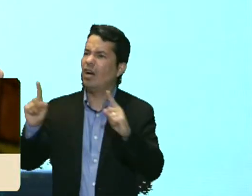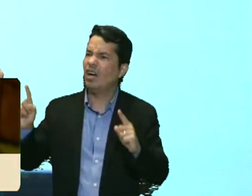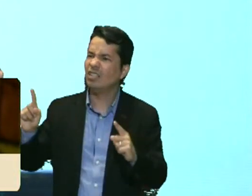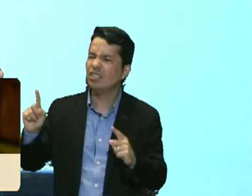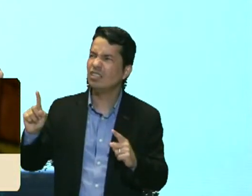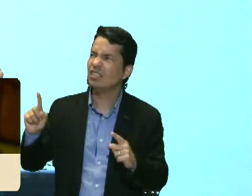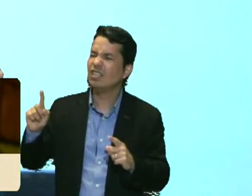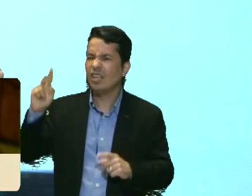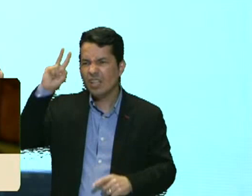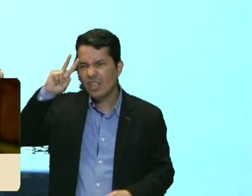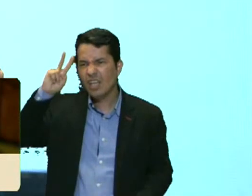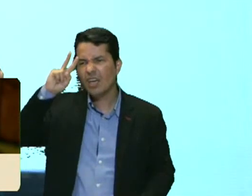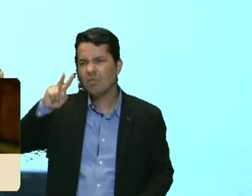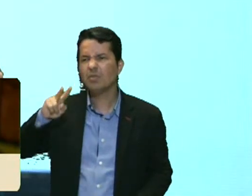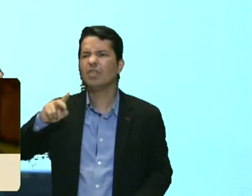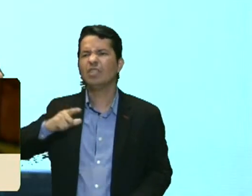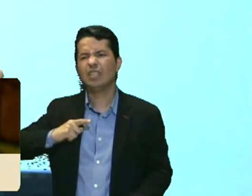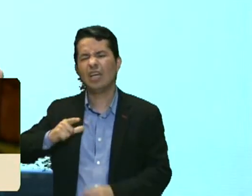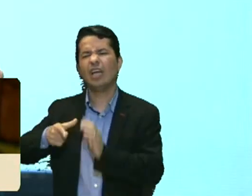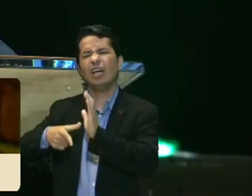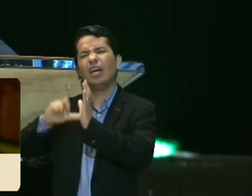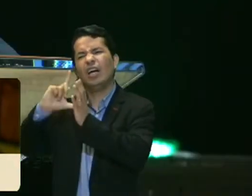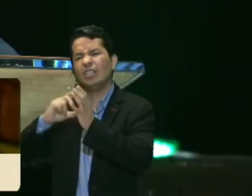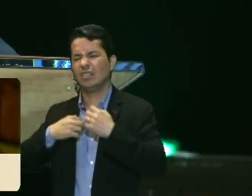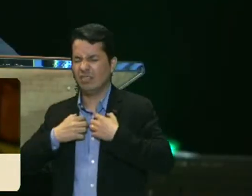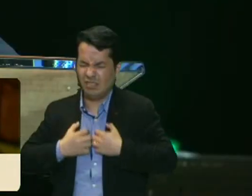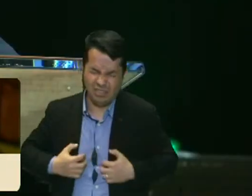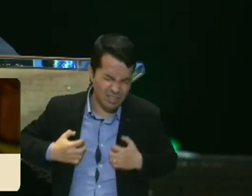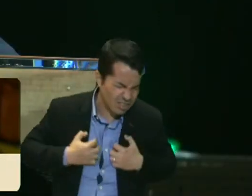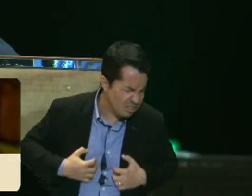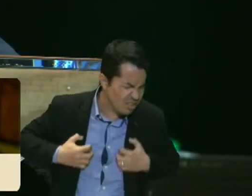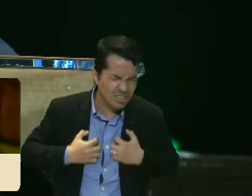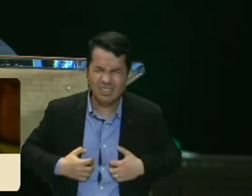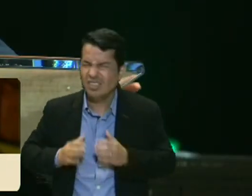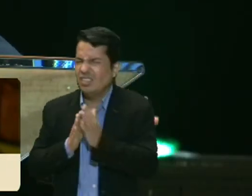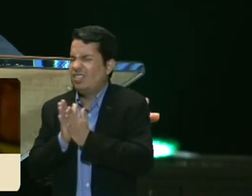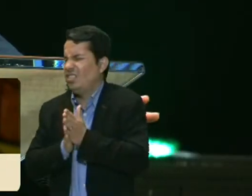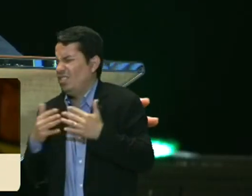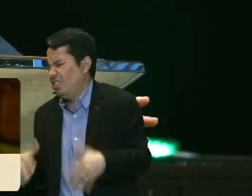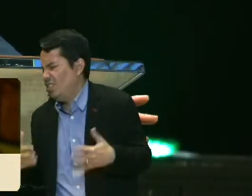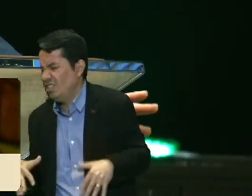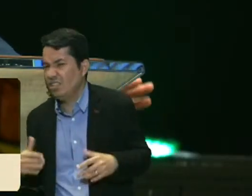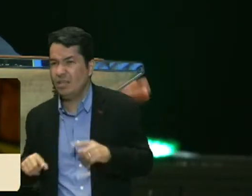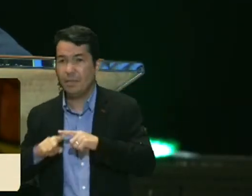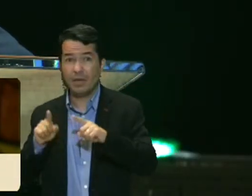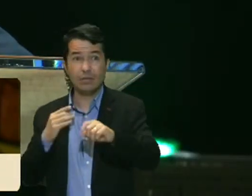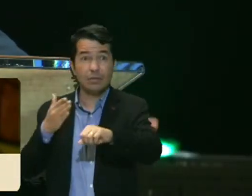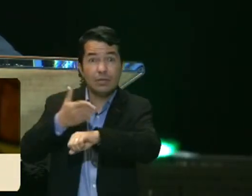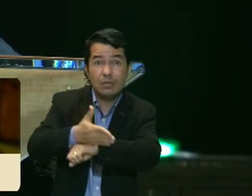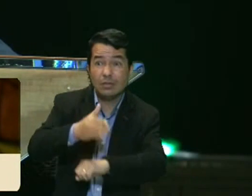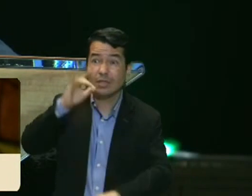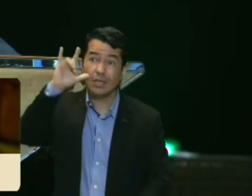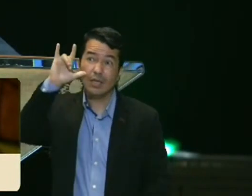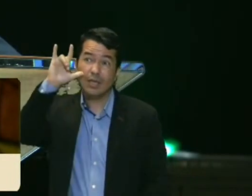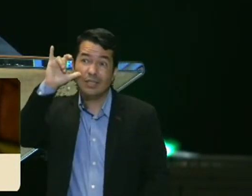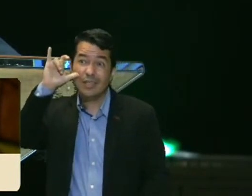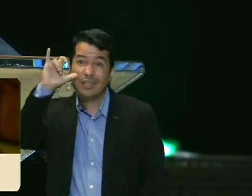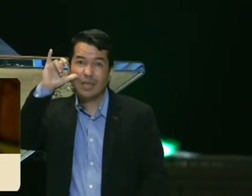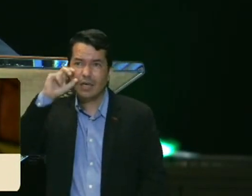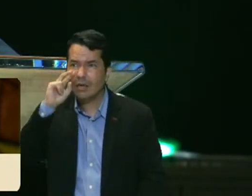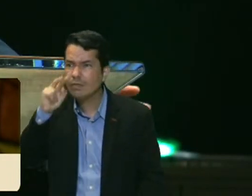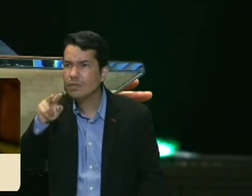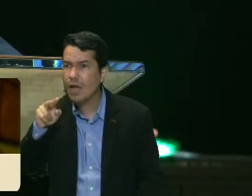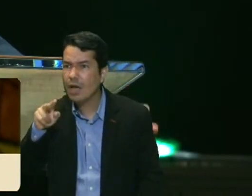eu estava muito triste, com angústia e a preocupação tomando conta de mim. Foi quando eu entrei no Instagram e achei o horário do café online